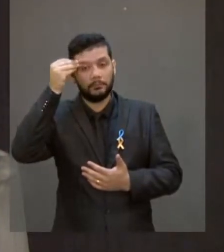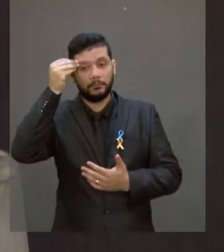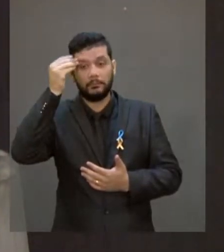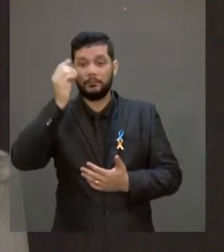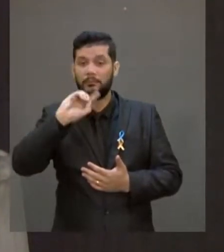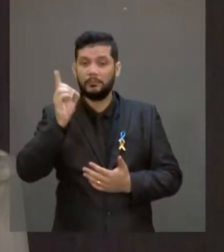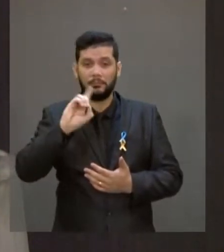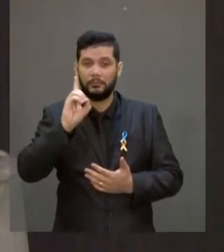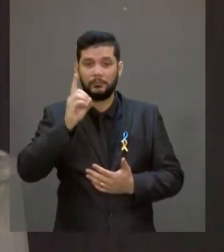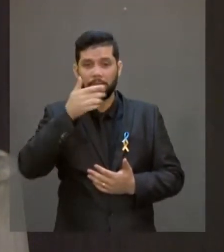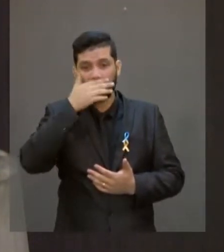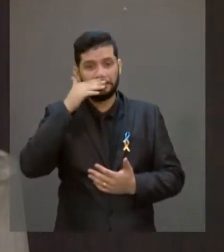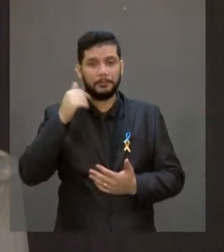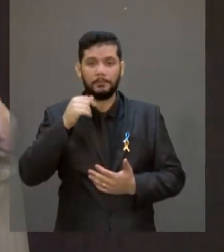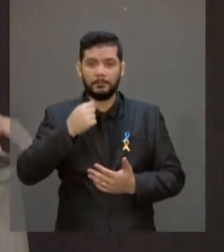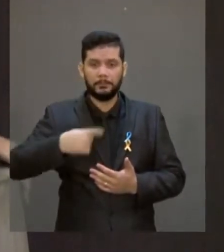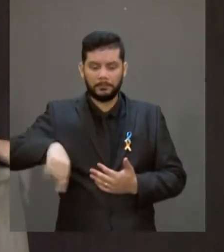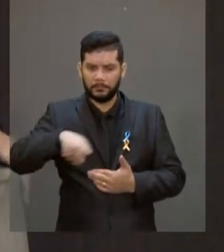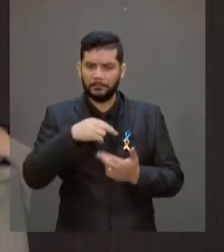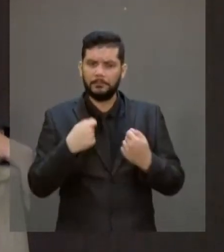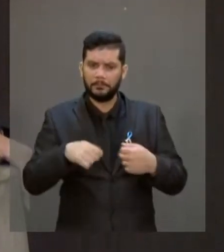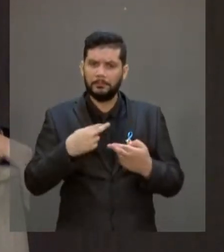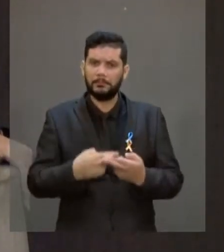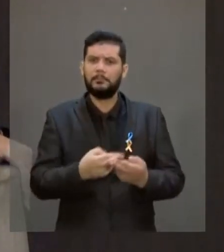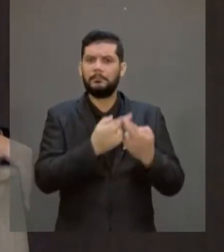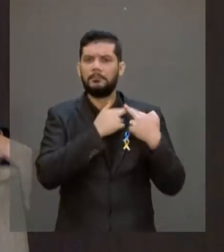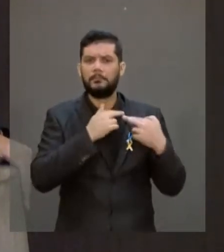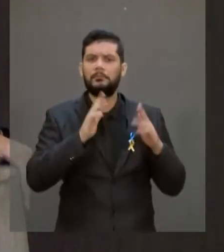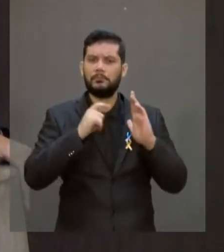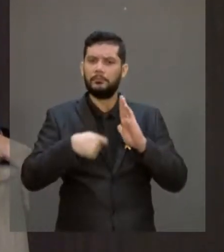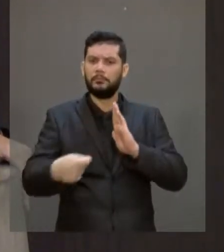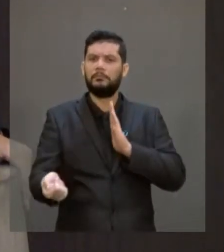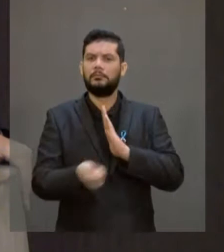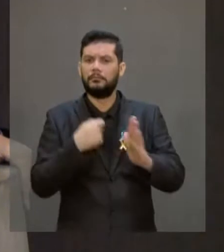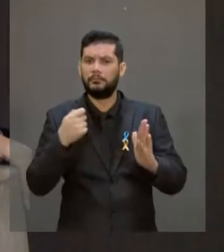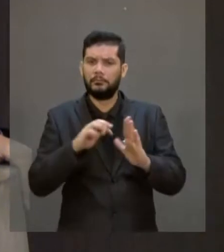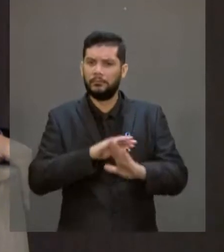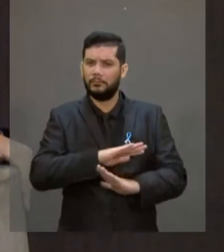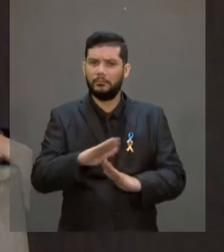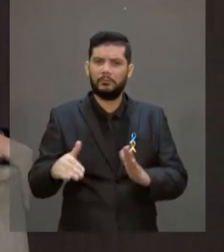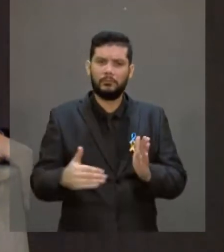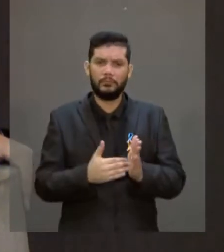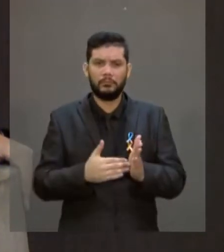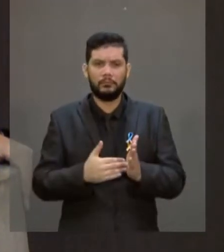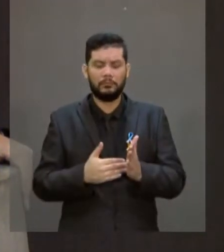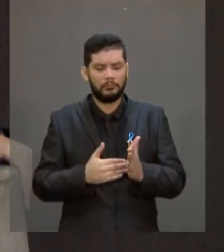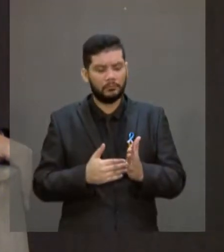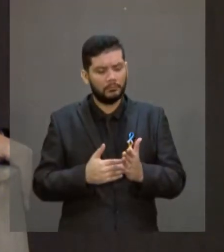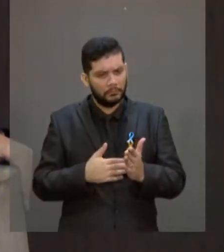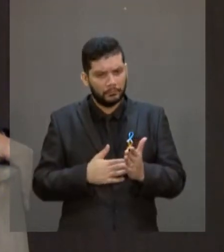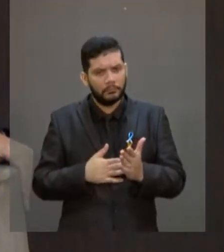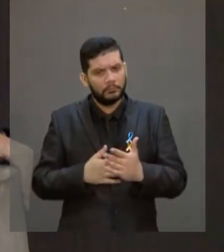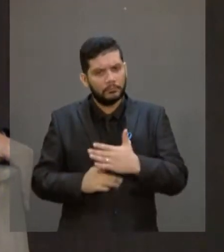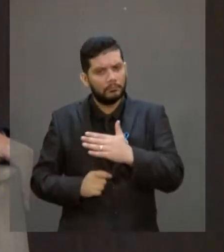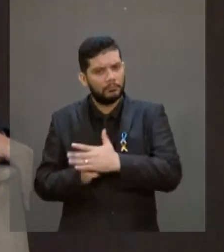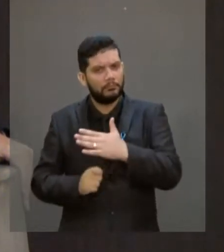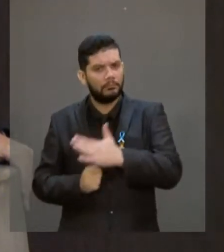Para além da responsabilização, e eu já assinei de pronto todos os expedientes cobrando a responsabilização,